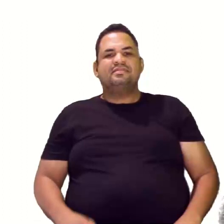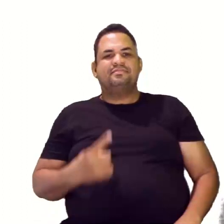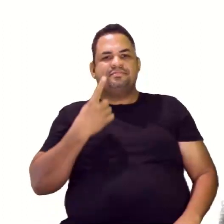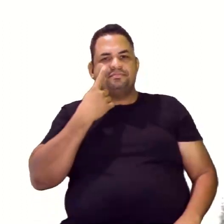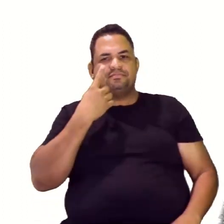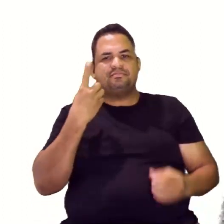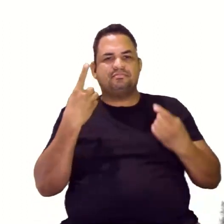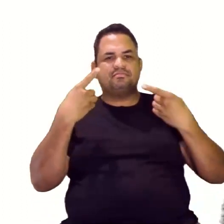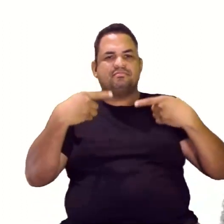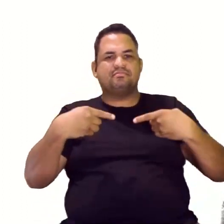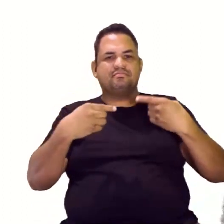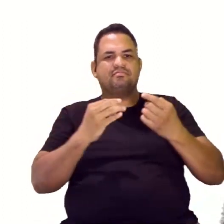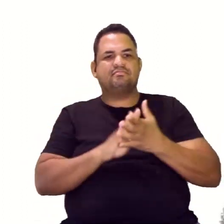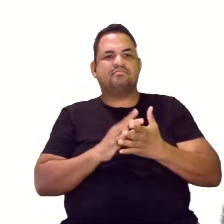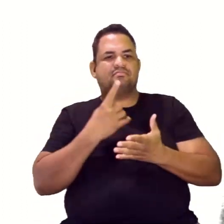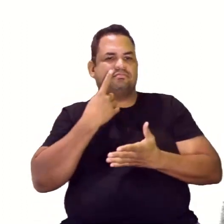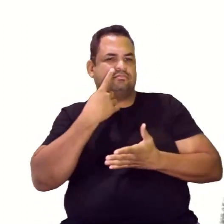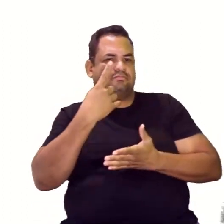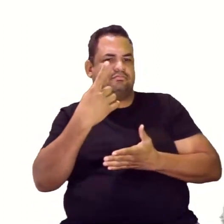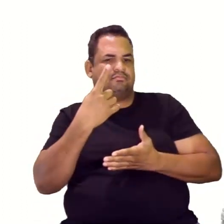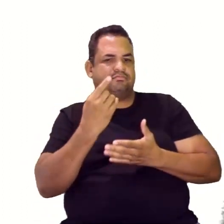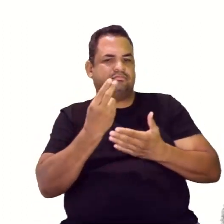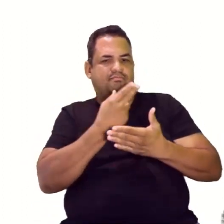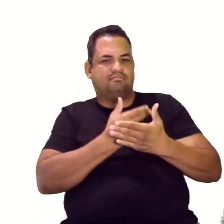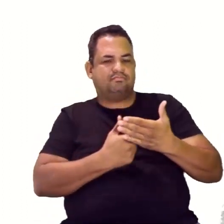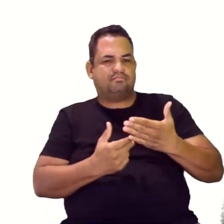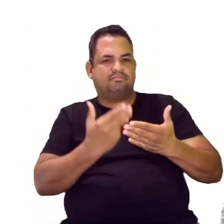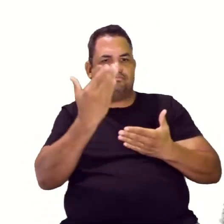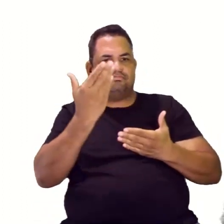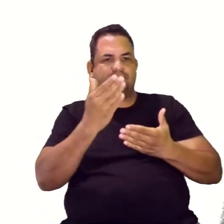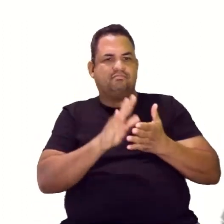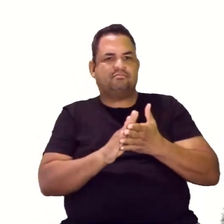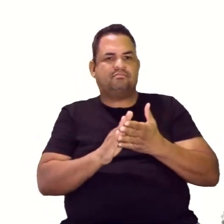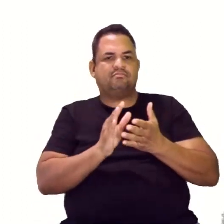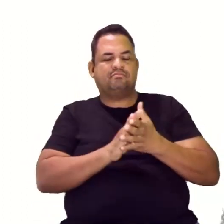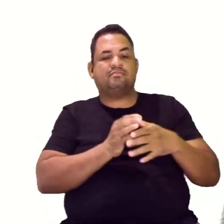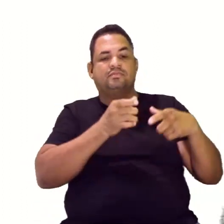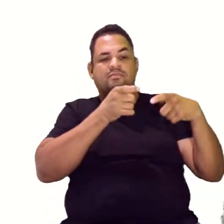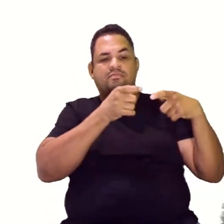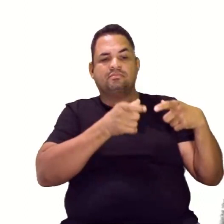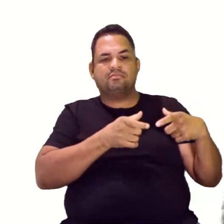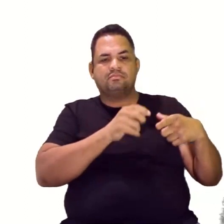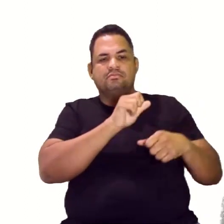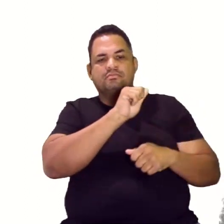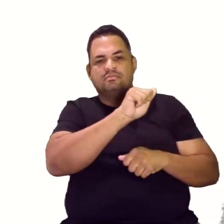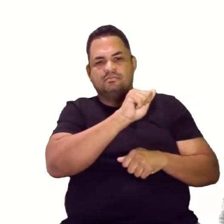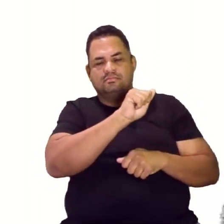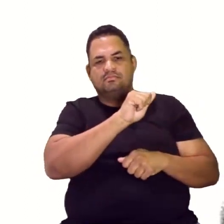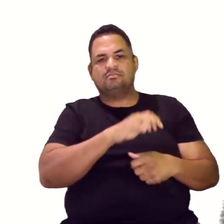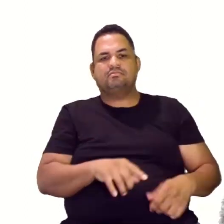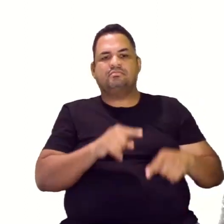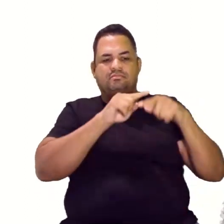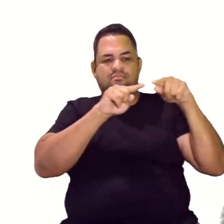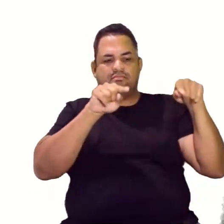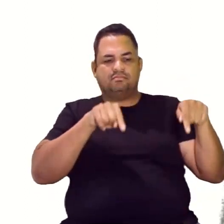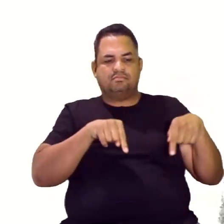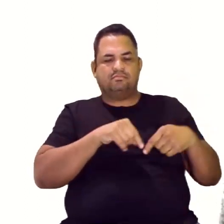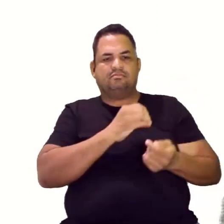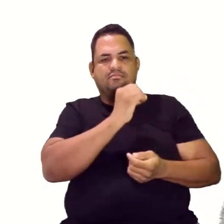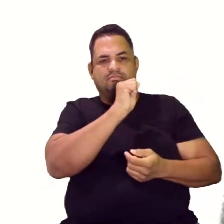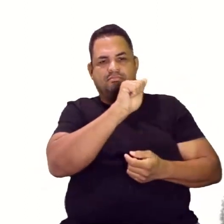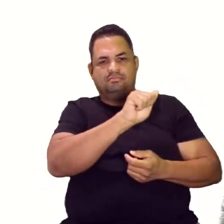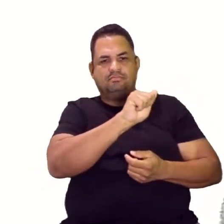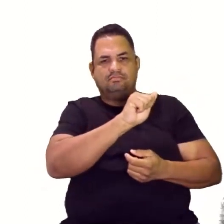lembrar. Tá lançado o desafio. Observando o diagrama abaixo, onde o conjunto A, um quadrado, olha que legal, um quadrado. Não é mais